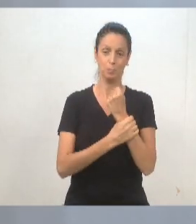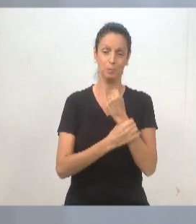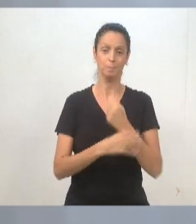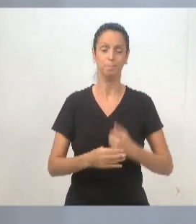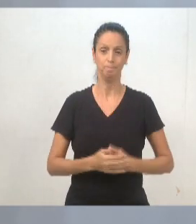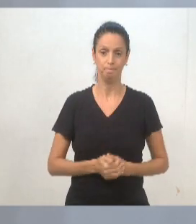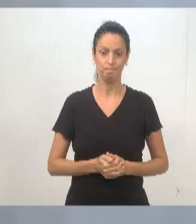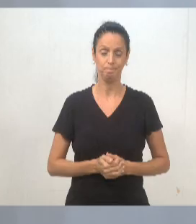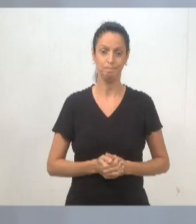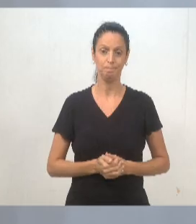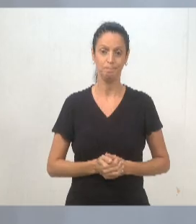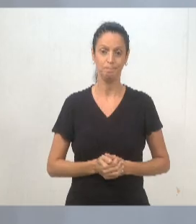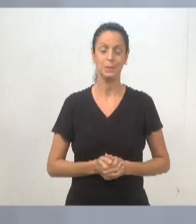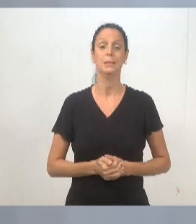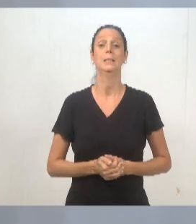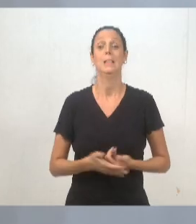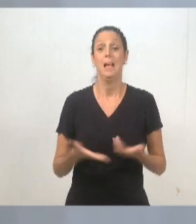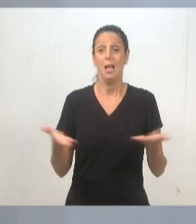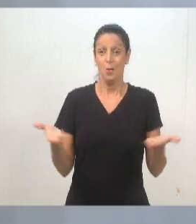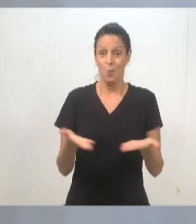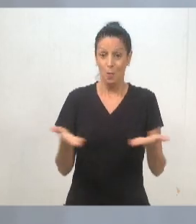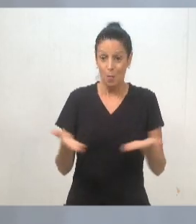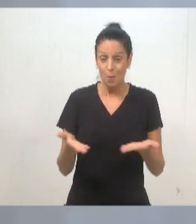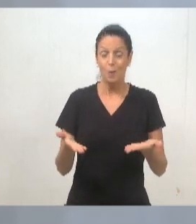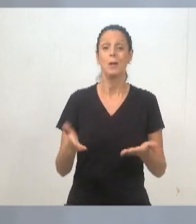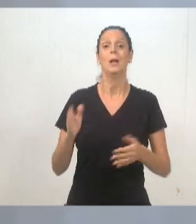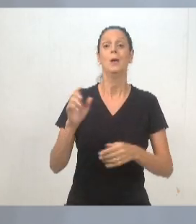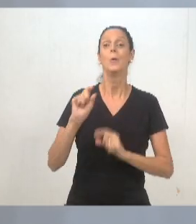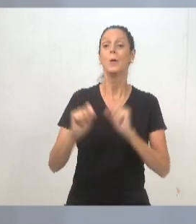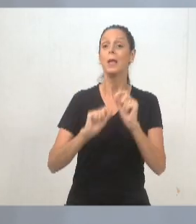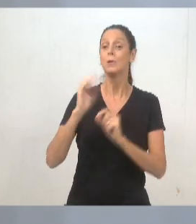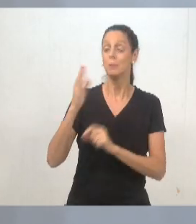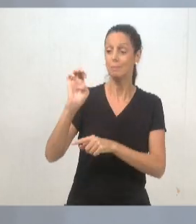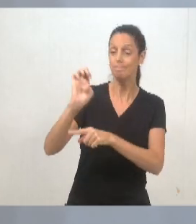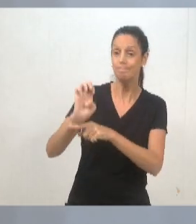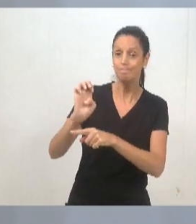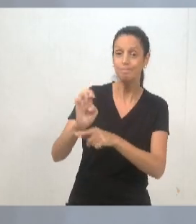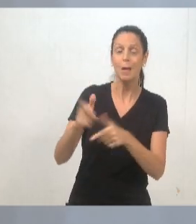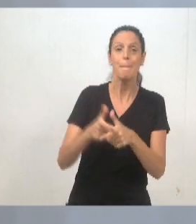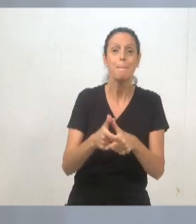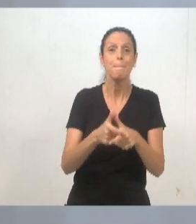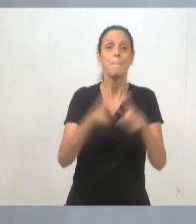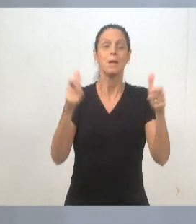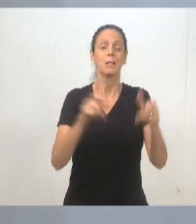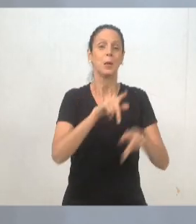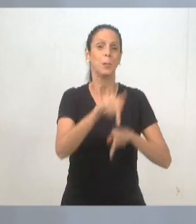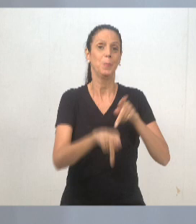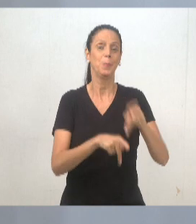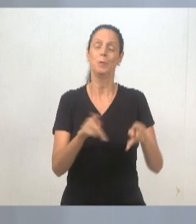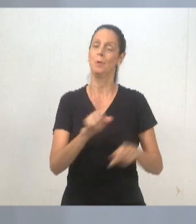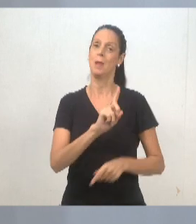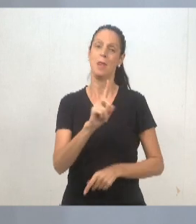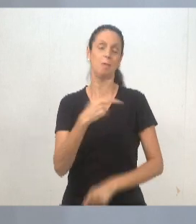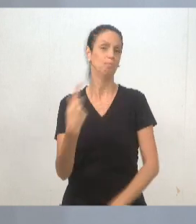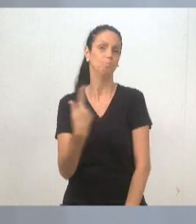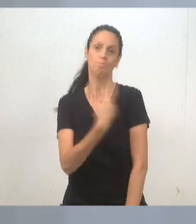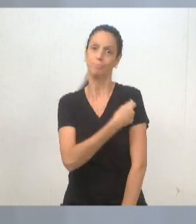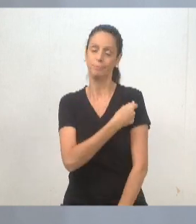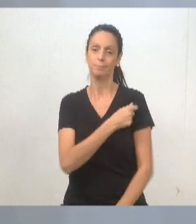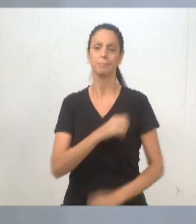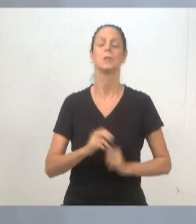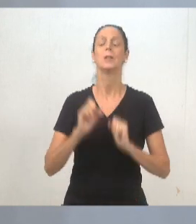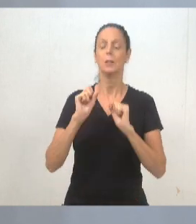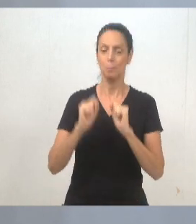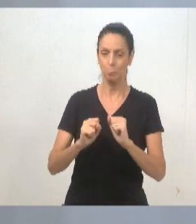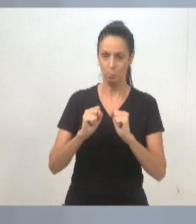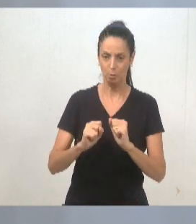gente tem aqui realmente é um estado em que uma grande maioria da nossa população não se vacinou. Ouçam à parte,